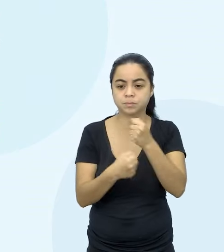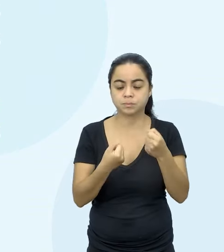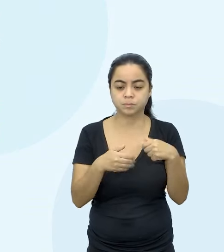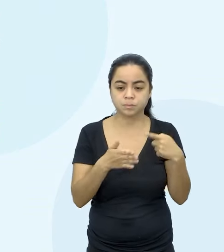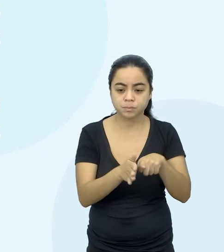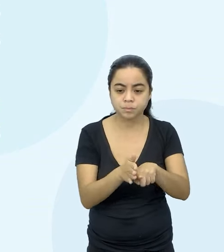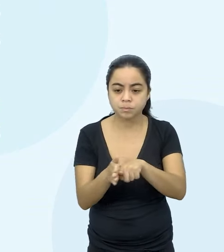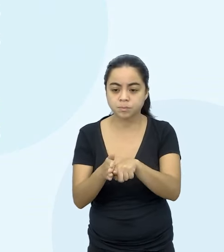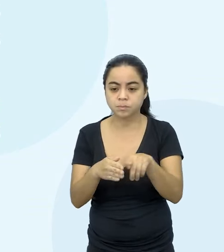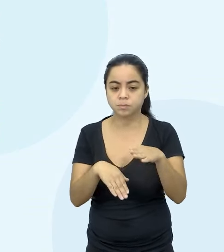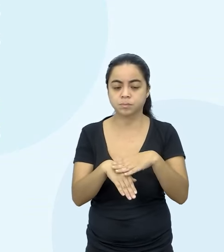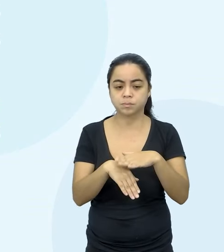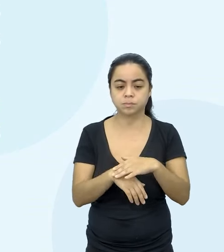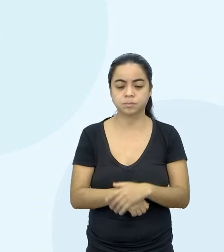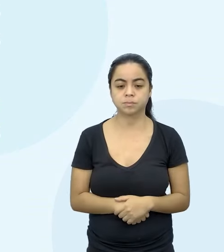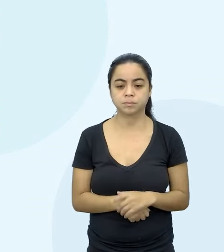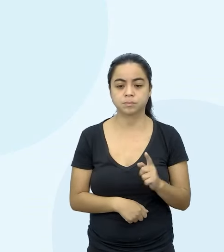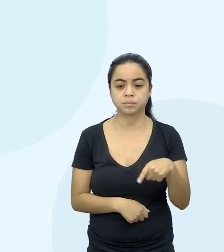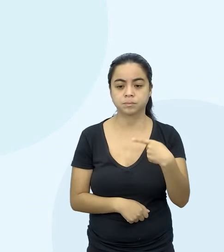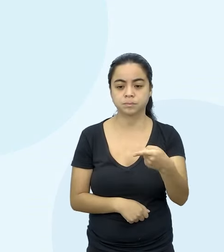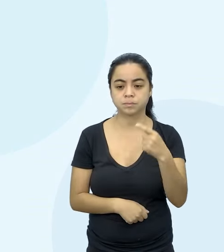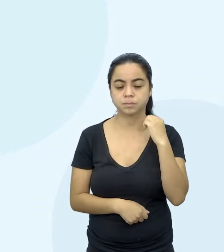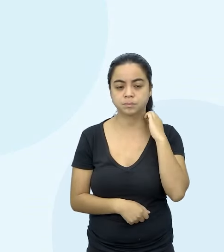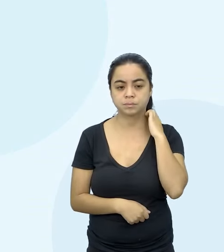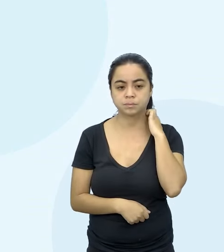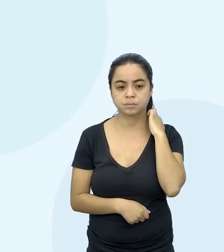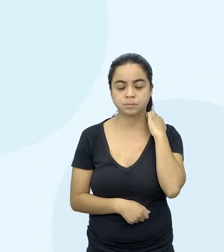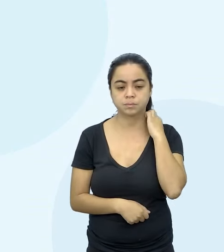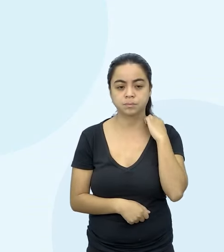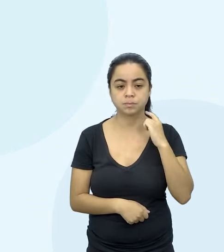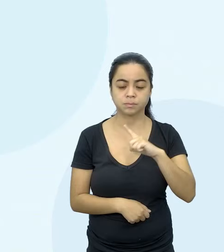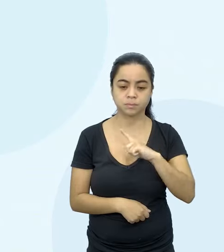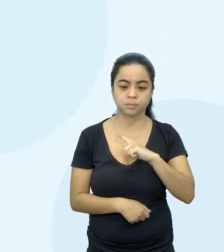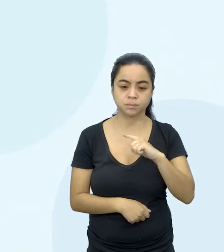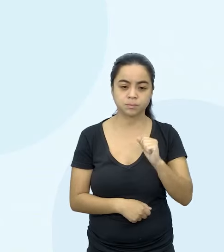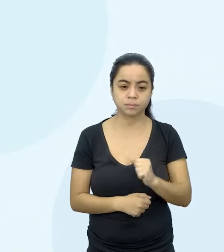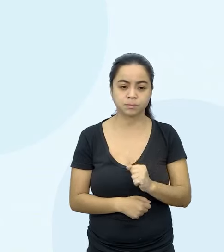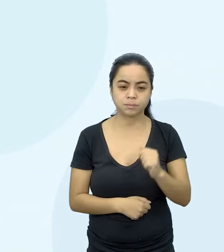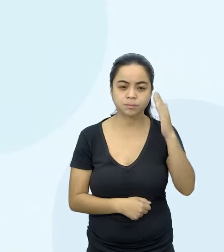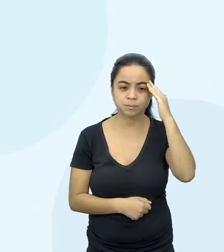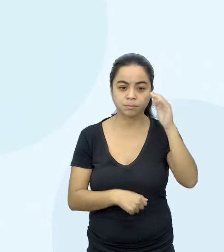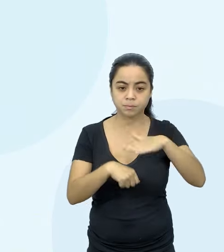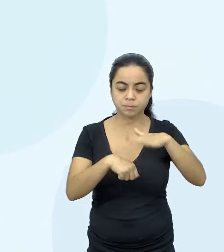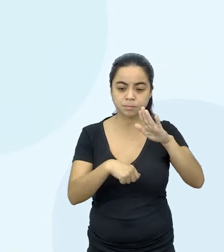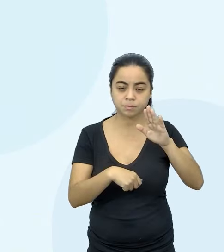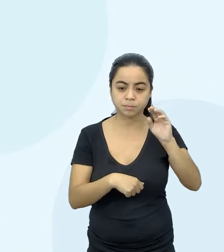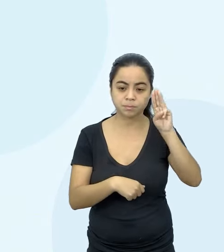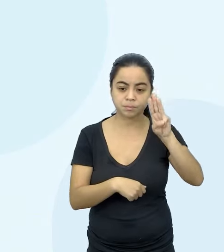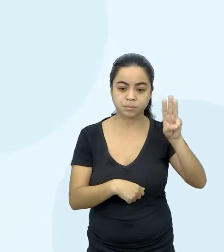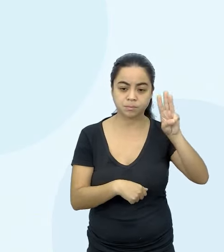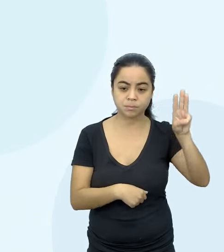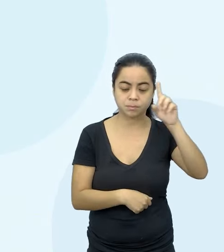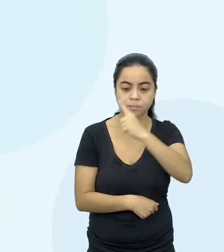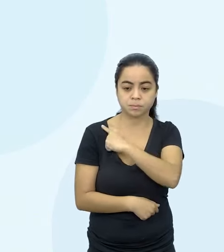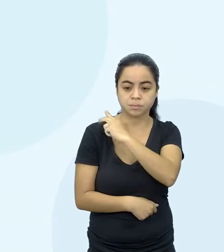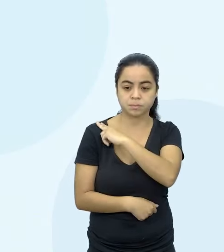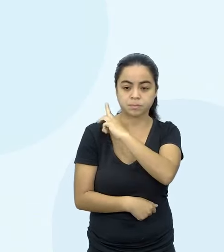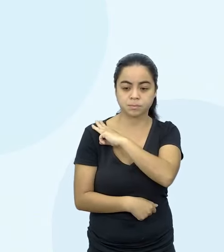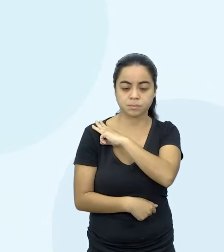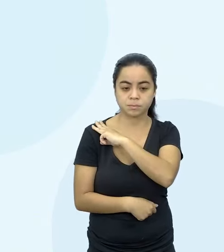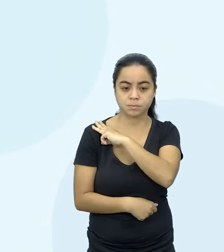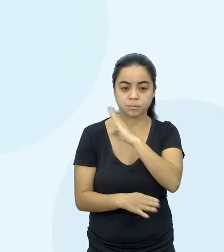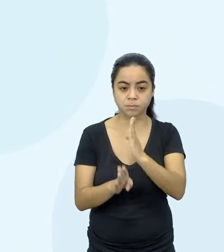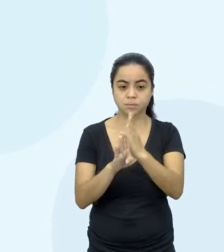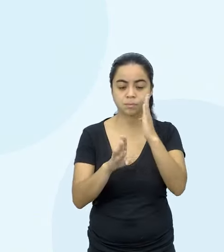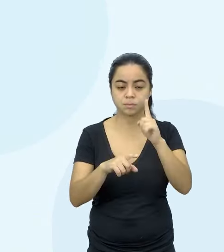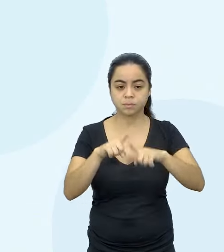fazer. No próximo slide, por favor. A gente tem o nosso Saiba Mais, né? O site do ensino médio, que é lá onde vocês vão encontrar o